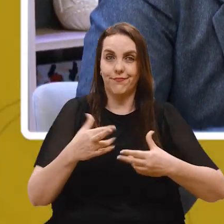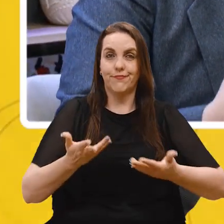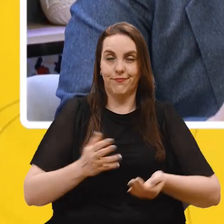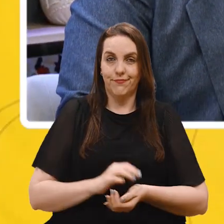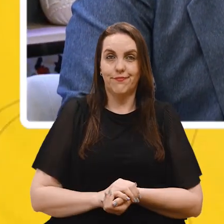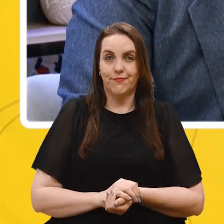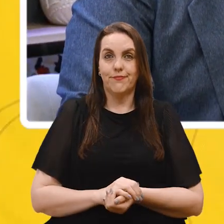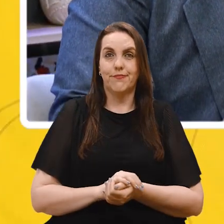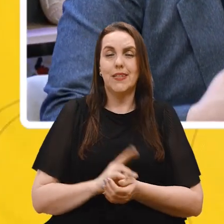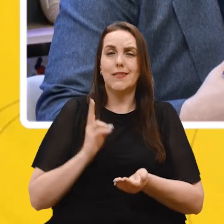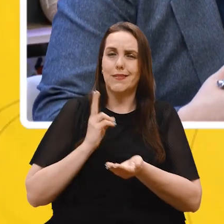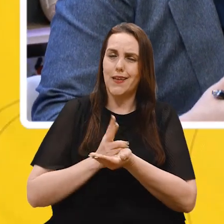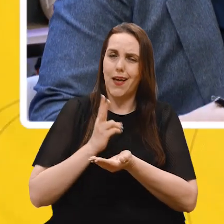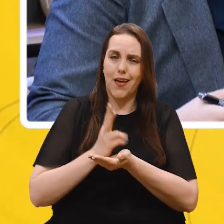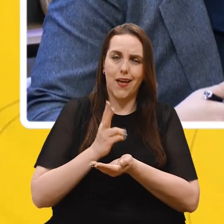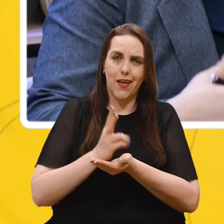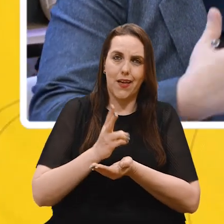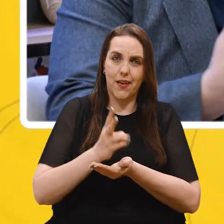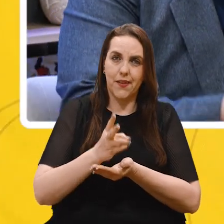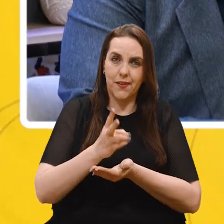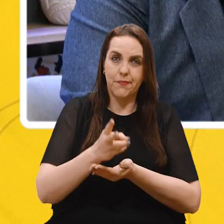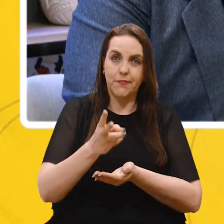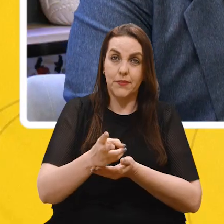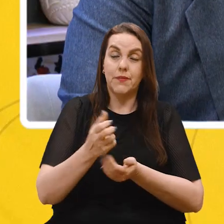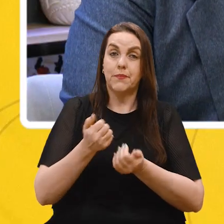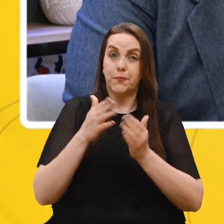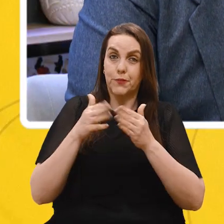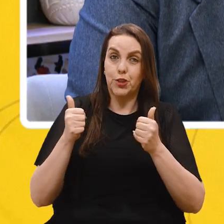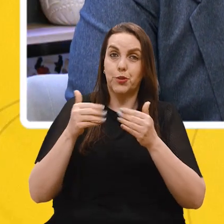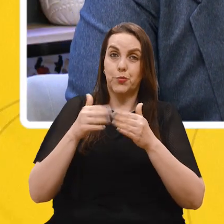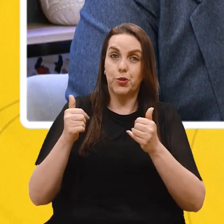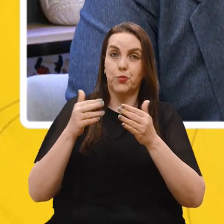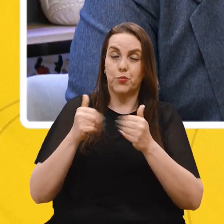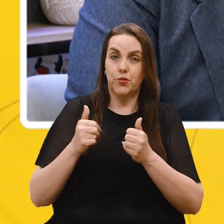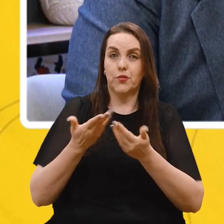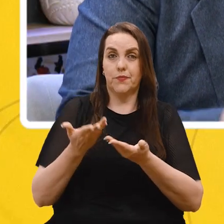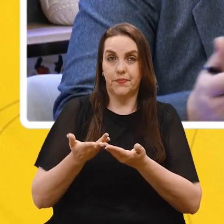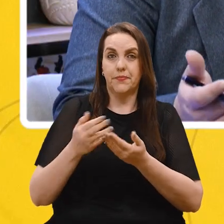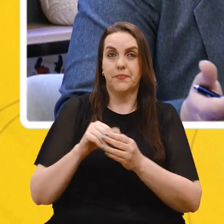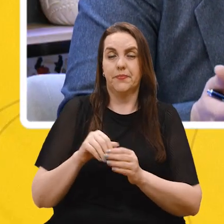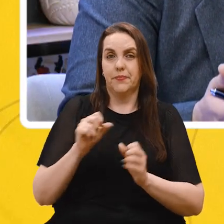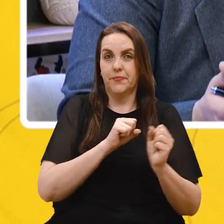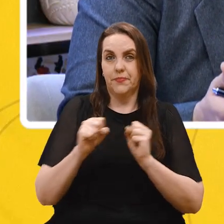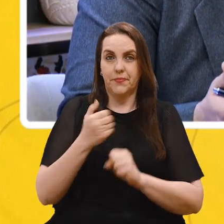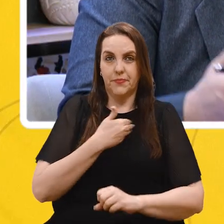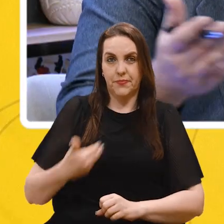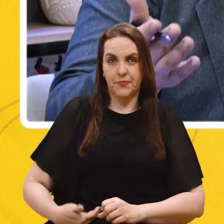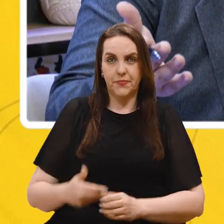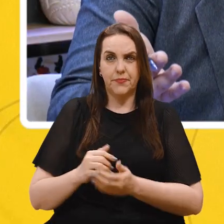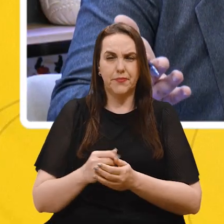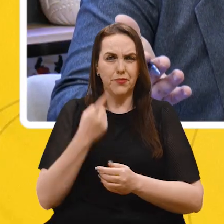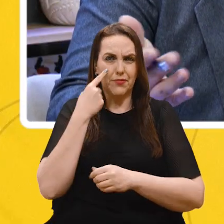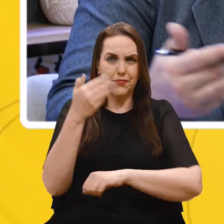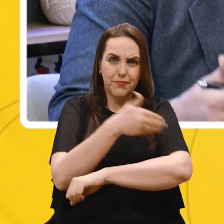que constantemente são reivindicadas junto ao poder público. Só que ela via ali, o morador,